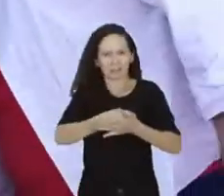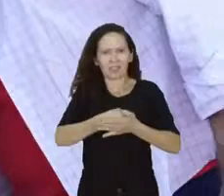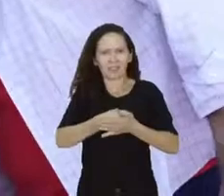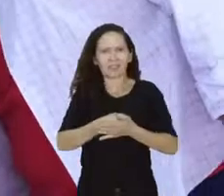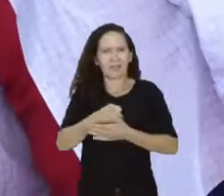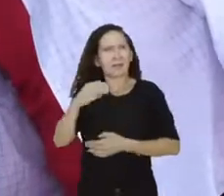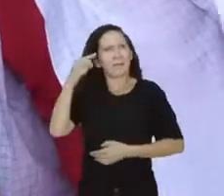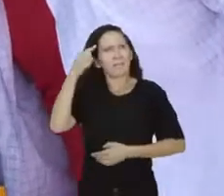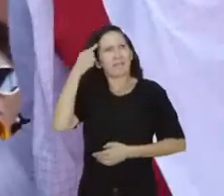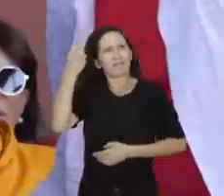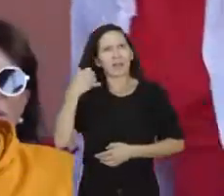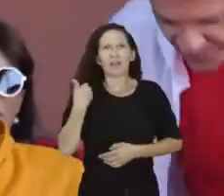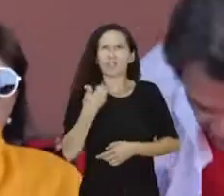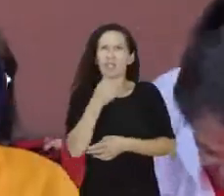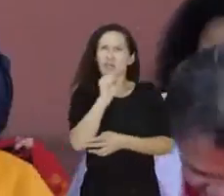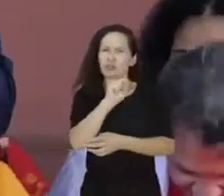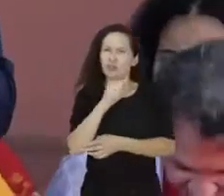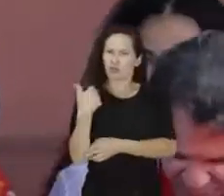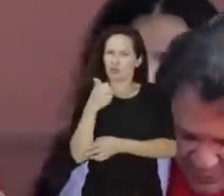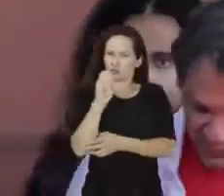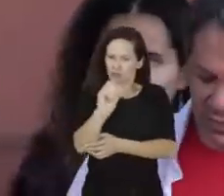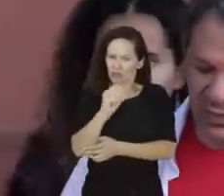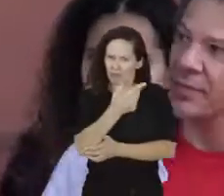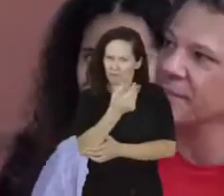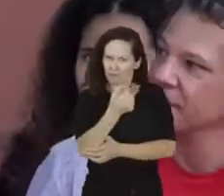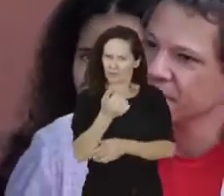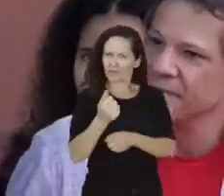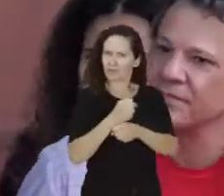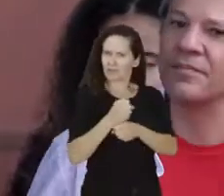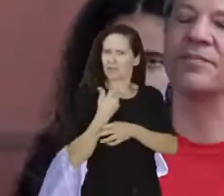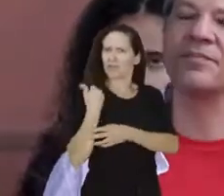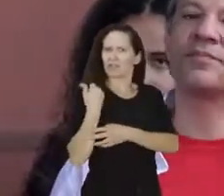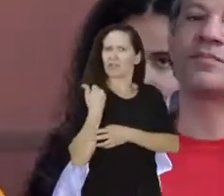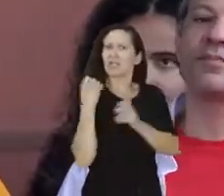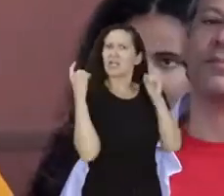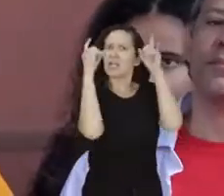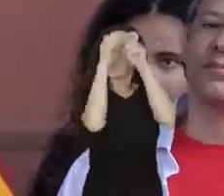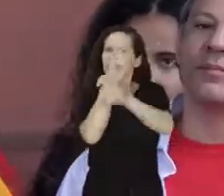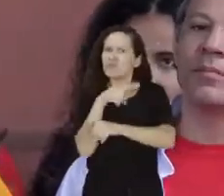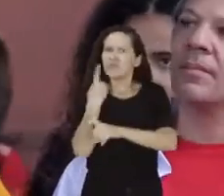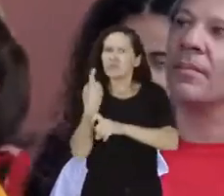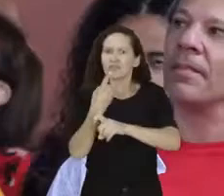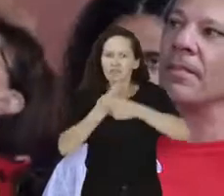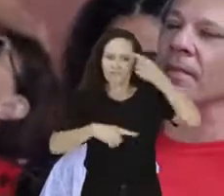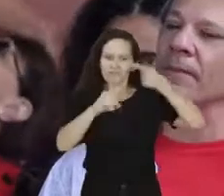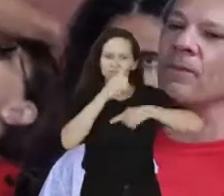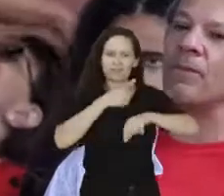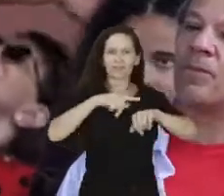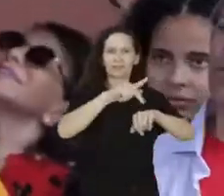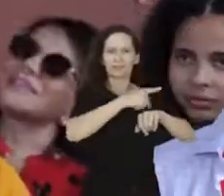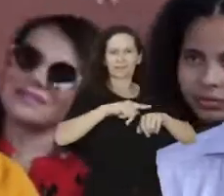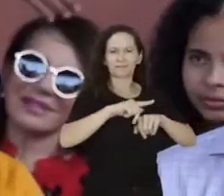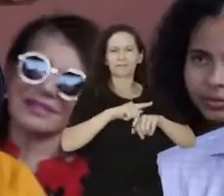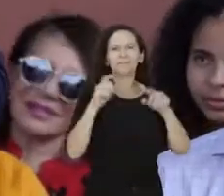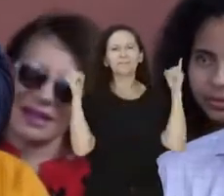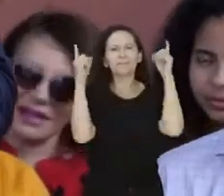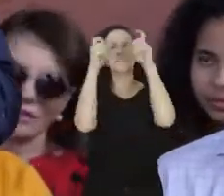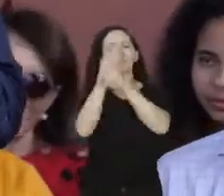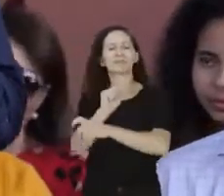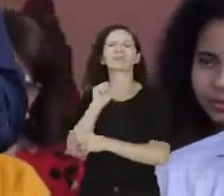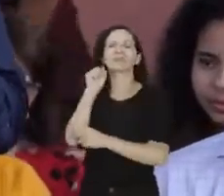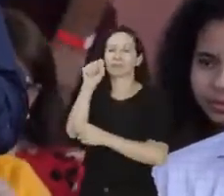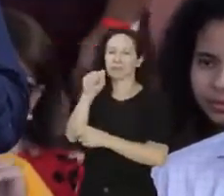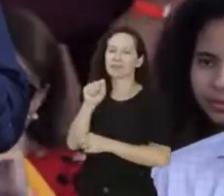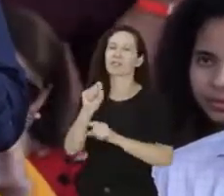19, 20 anos, é muito difícil a gente mudar o país. É muito difícil. Se as pessoas que